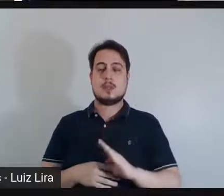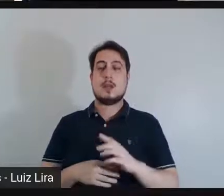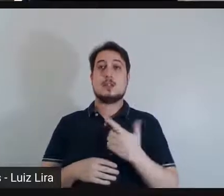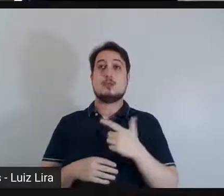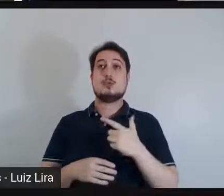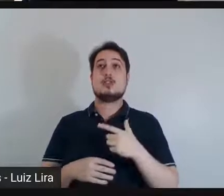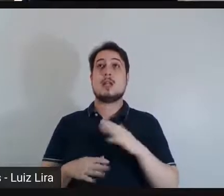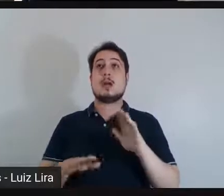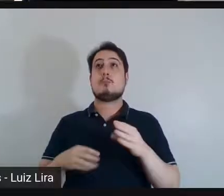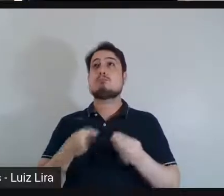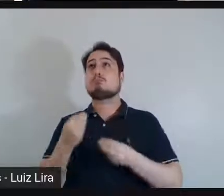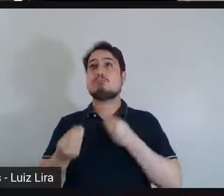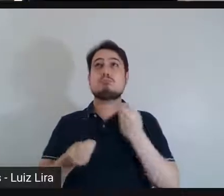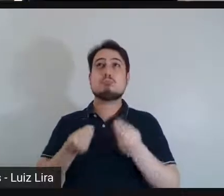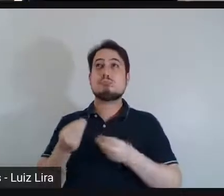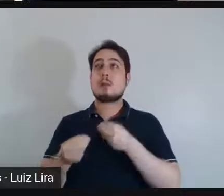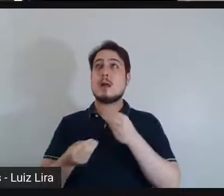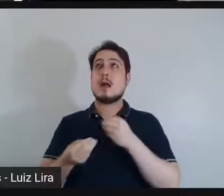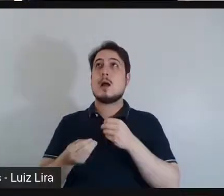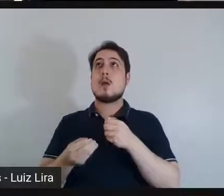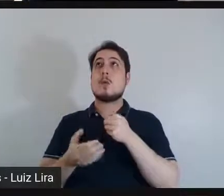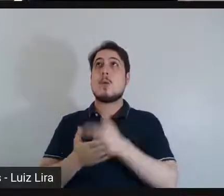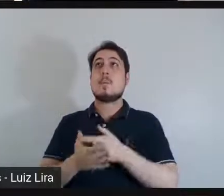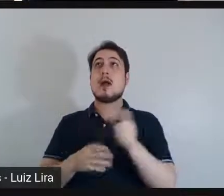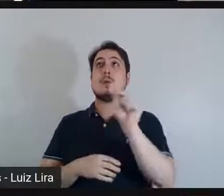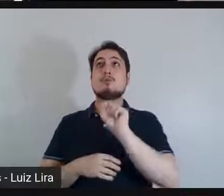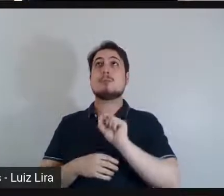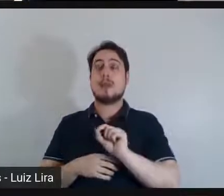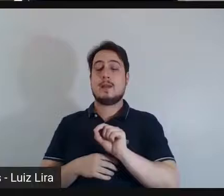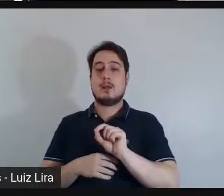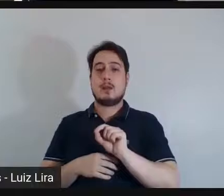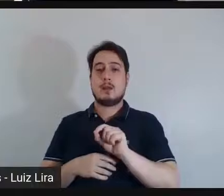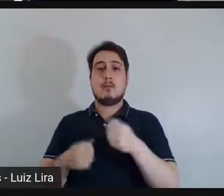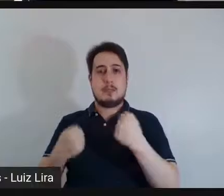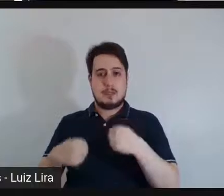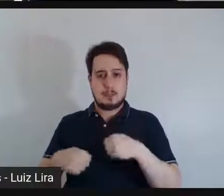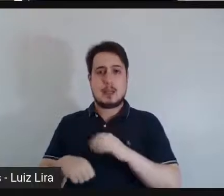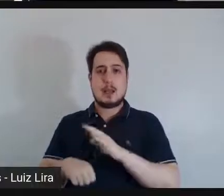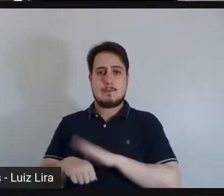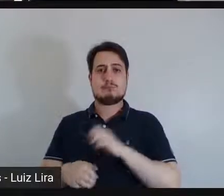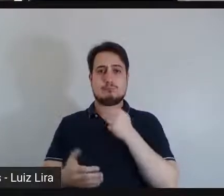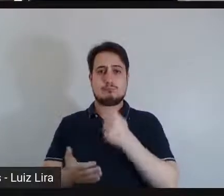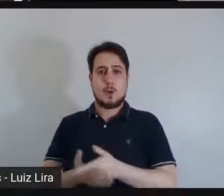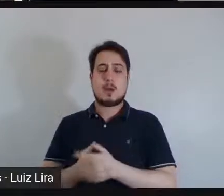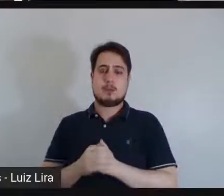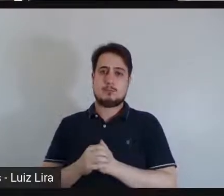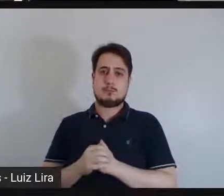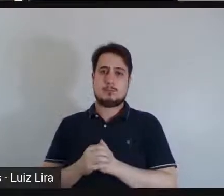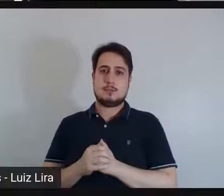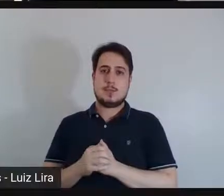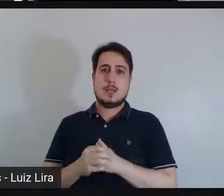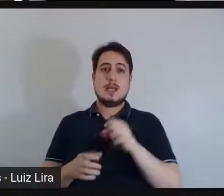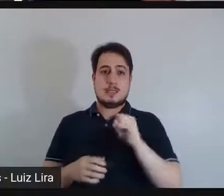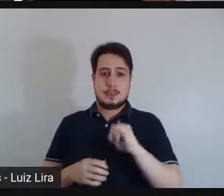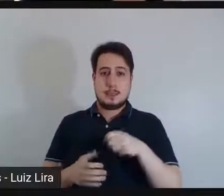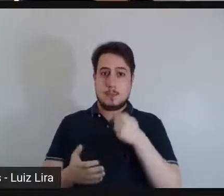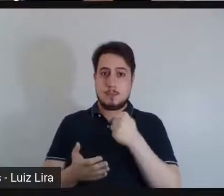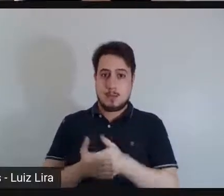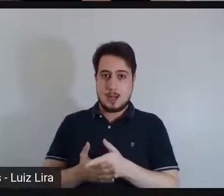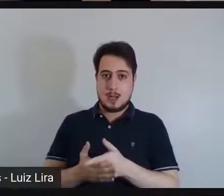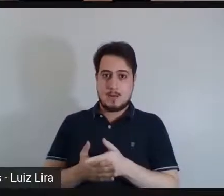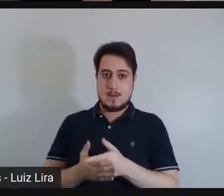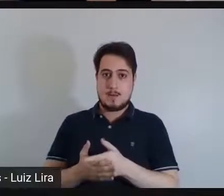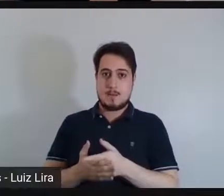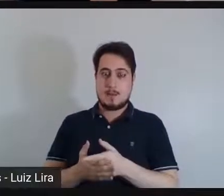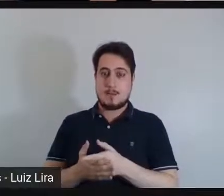noção do que teria que comprar, mas teria que comprar em algum momento. Então, se comprava para